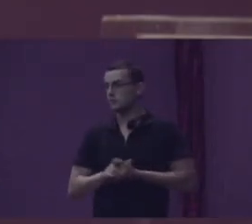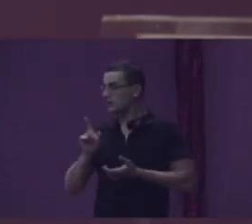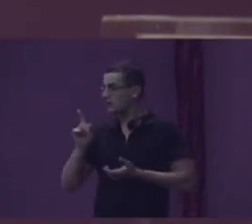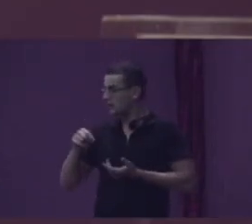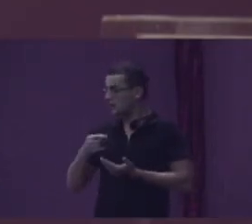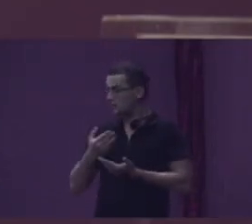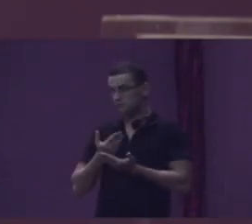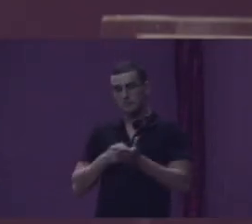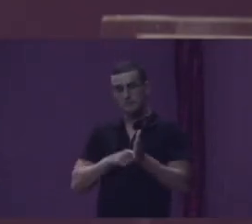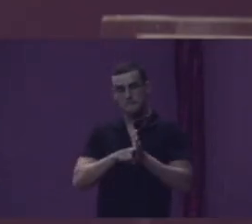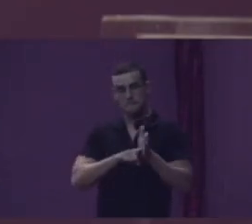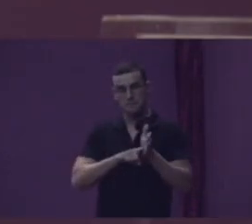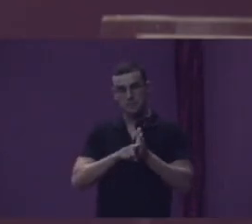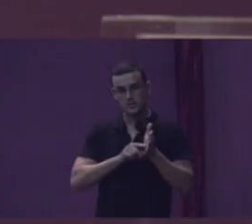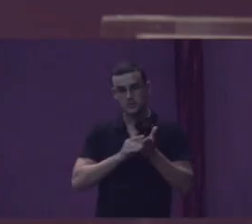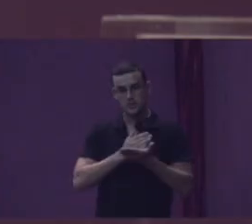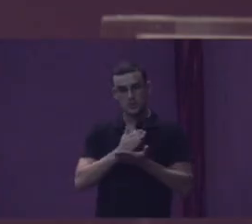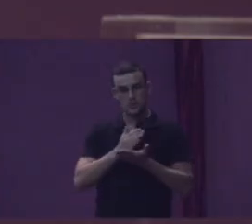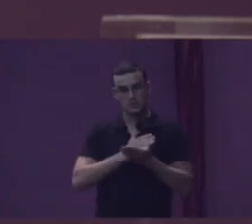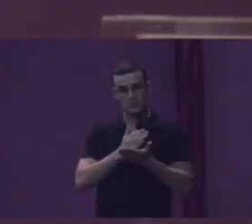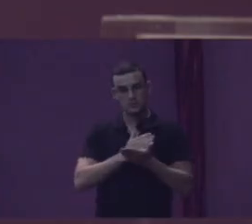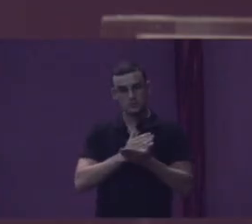há 70 anos, em